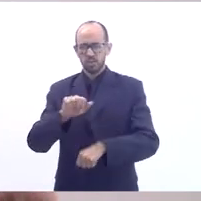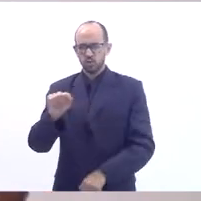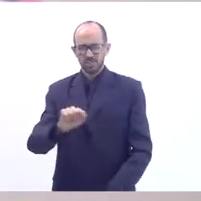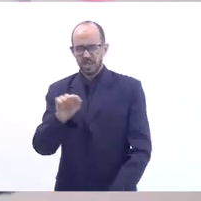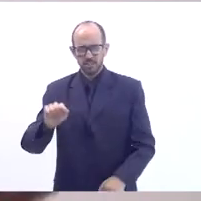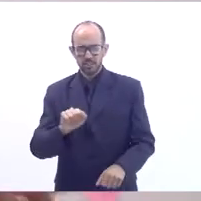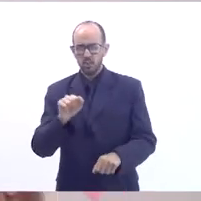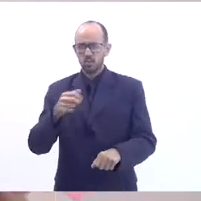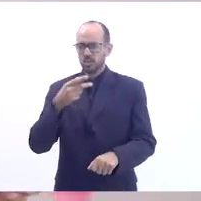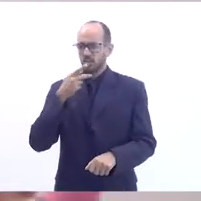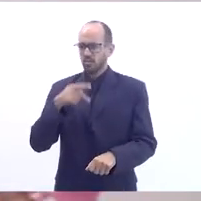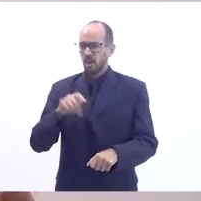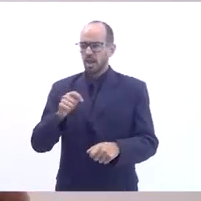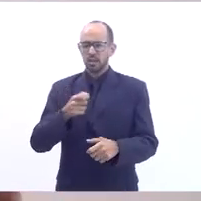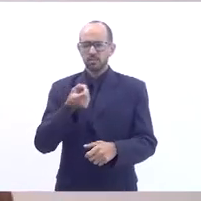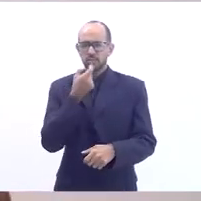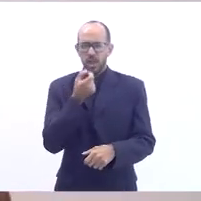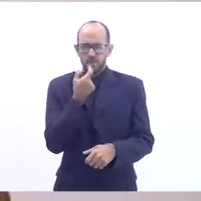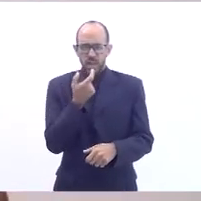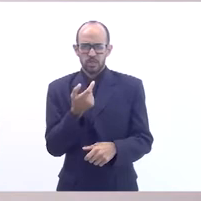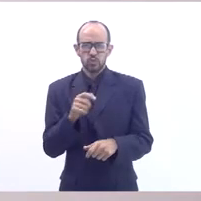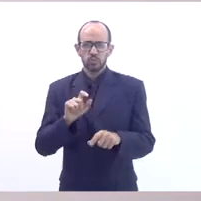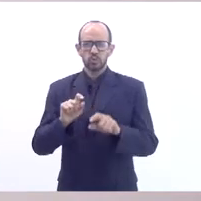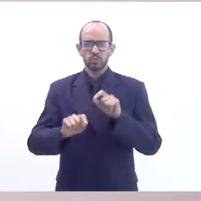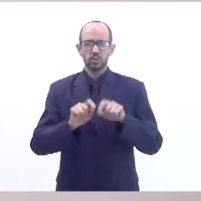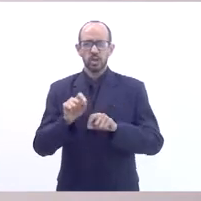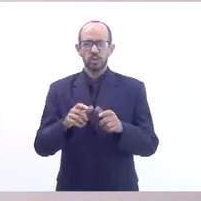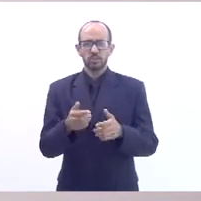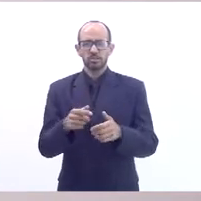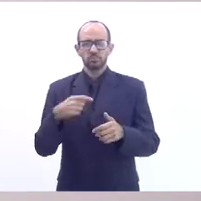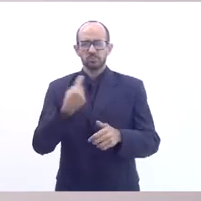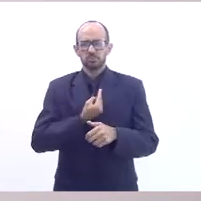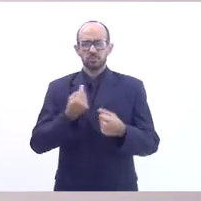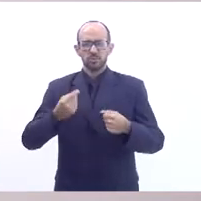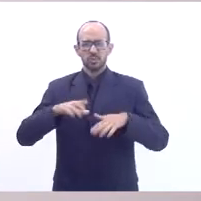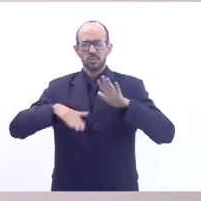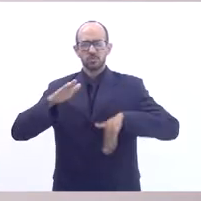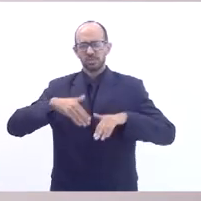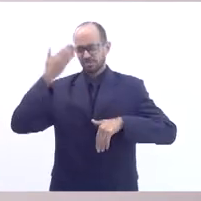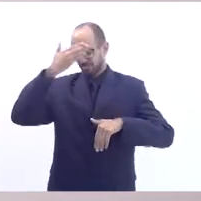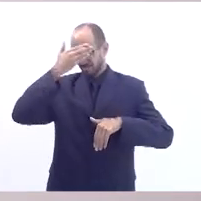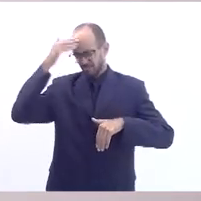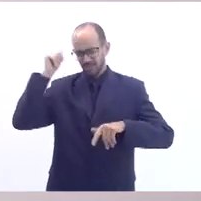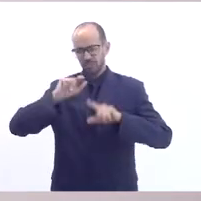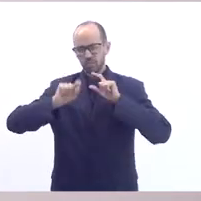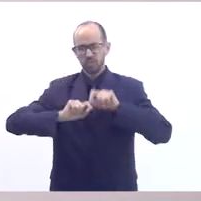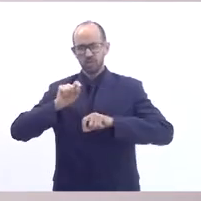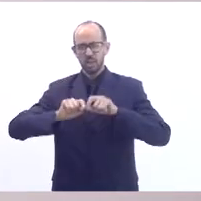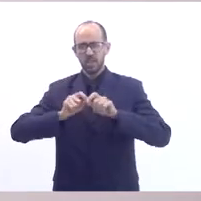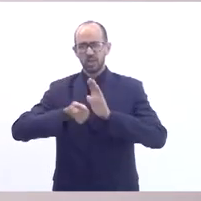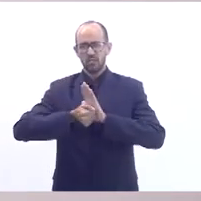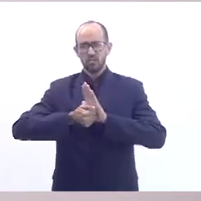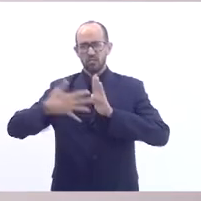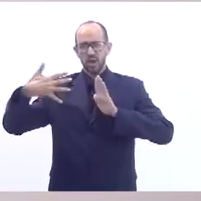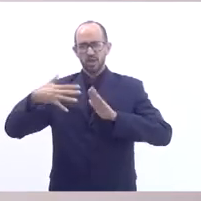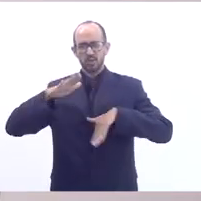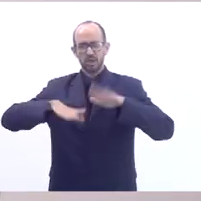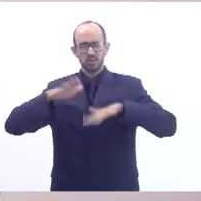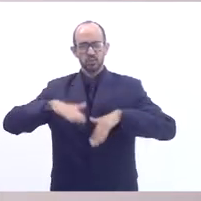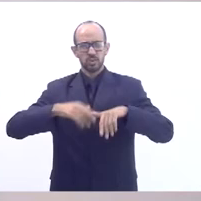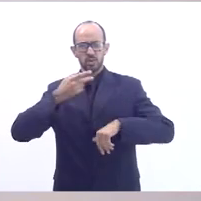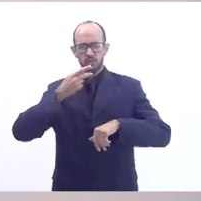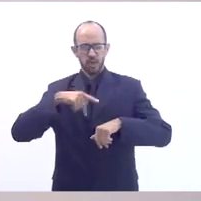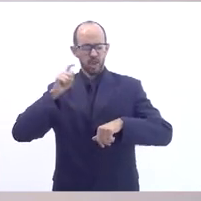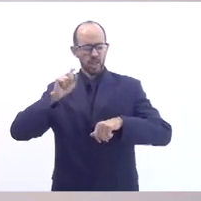de uso medicinal terapêutico a gente acaba esquecendo que muitos usos que a gente chama